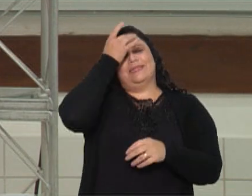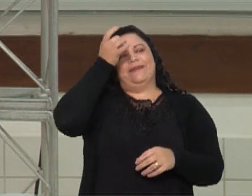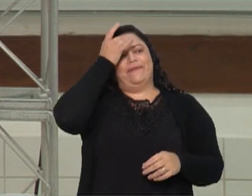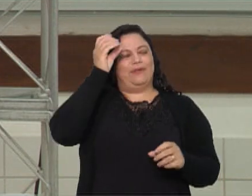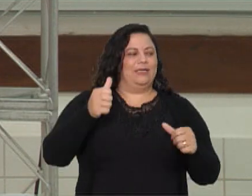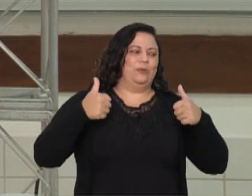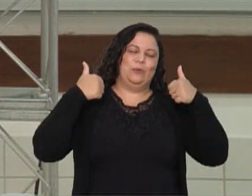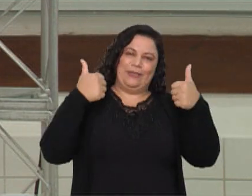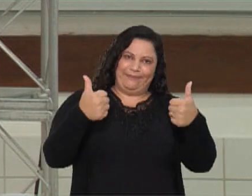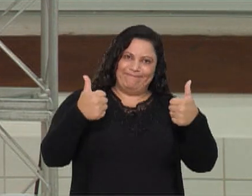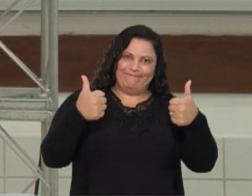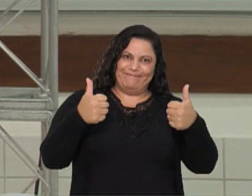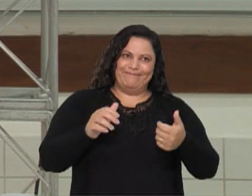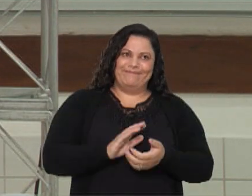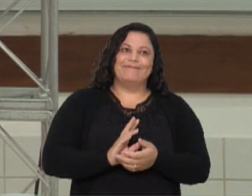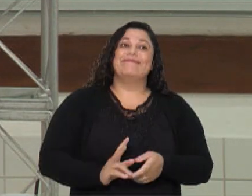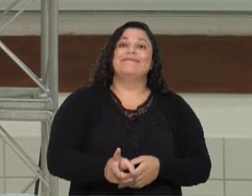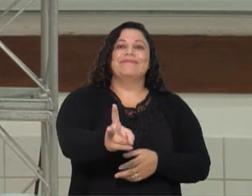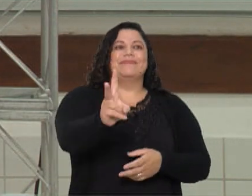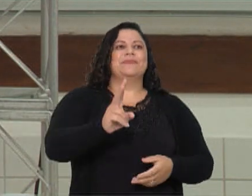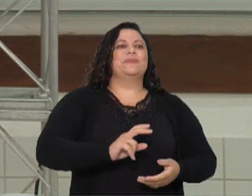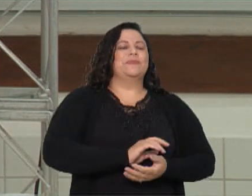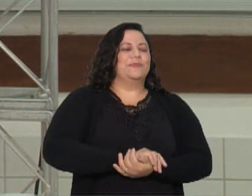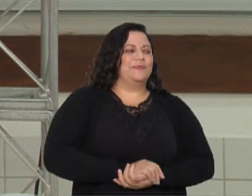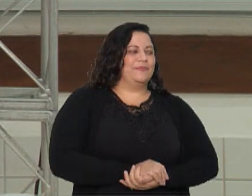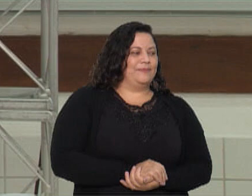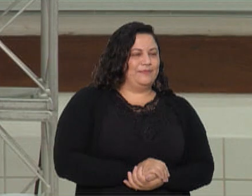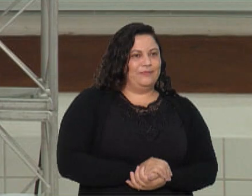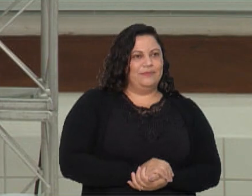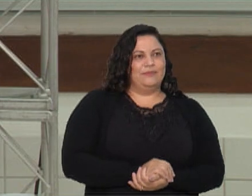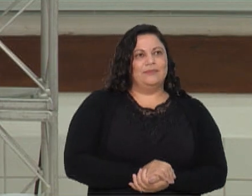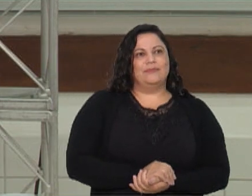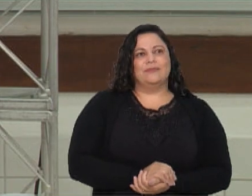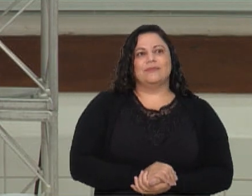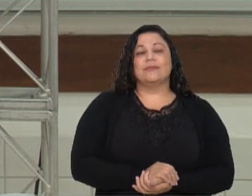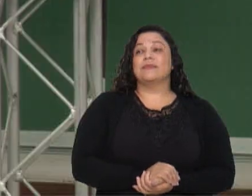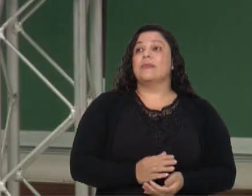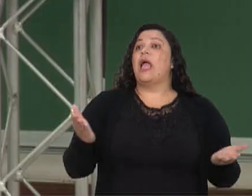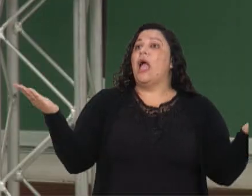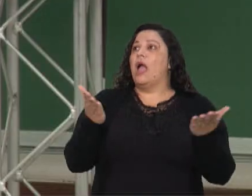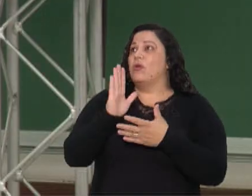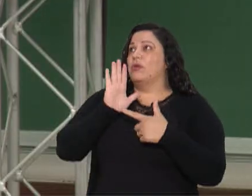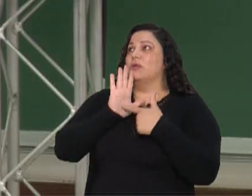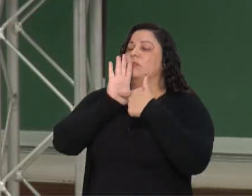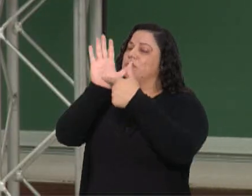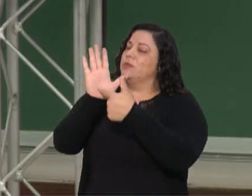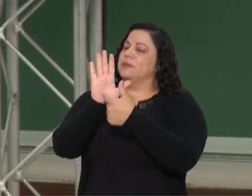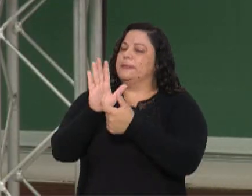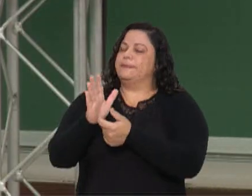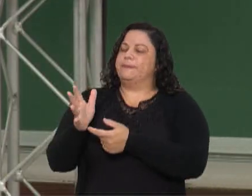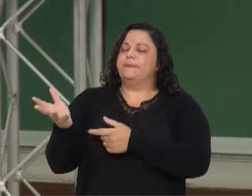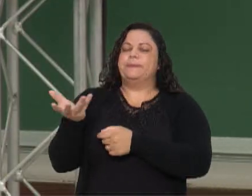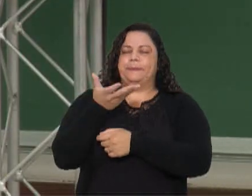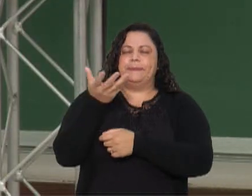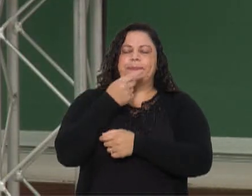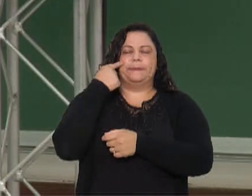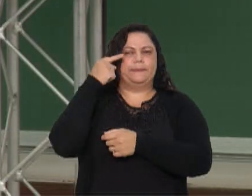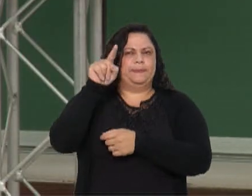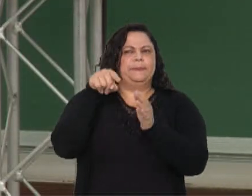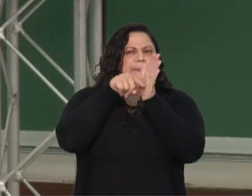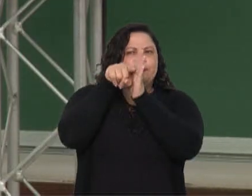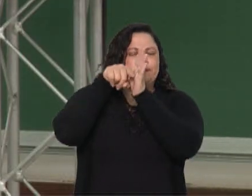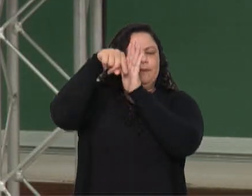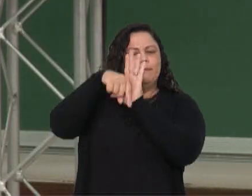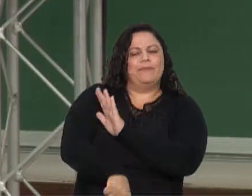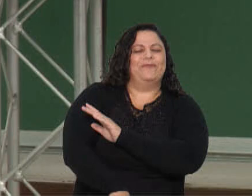certo? Muito bem, vamos seguir em frente aqui, ó. E eu vou mostrar bem rapidinho, a gente não vai estudar muito a fundo, né? Porque tem bastante